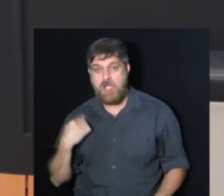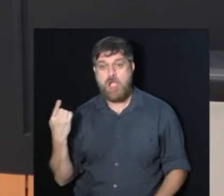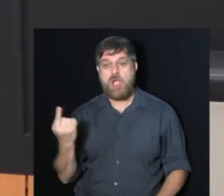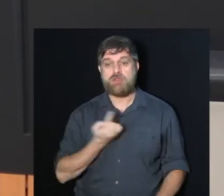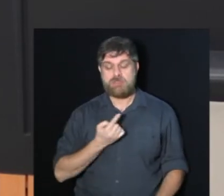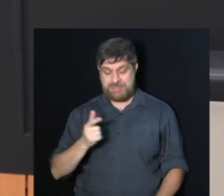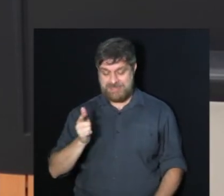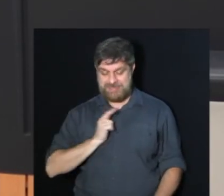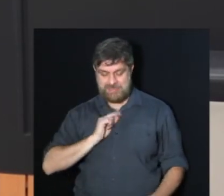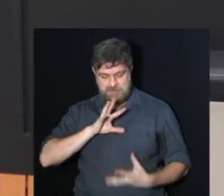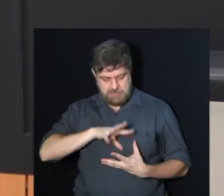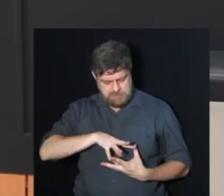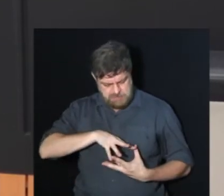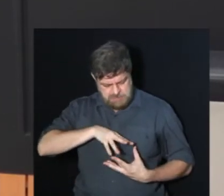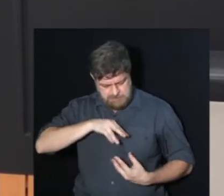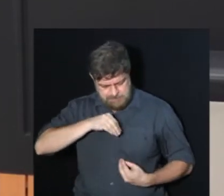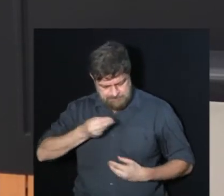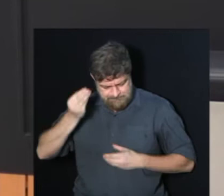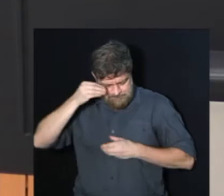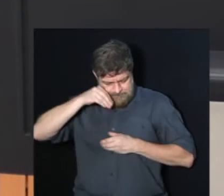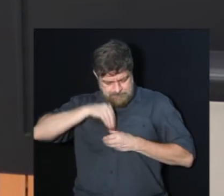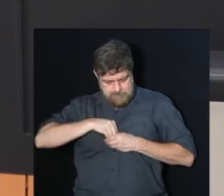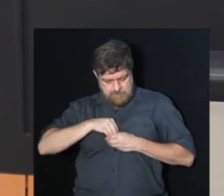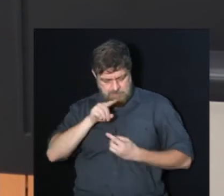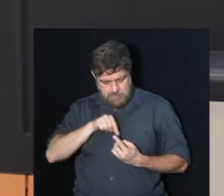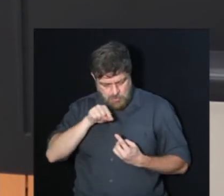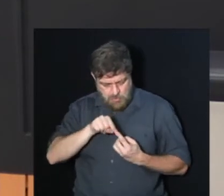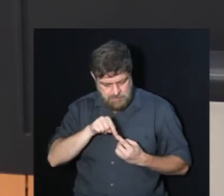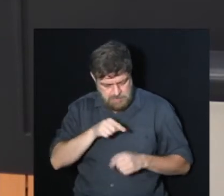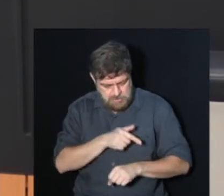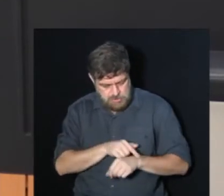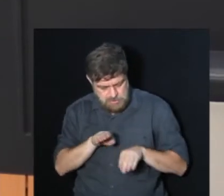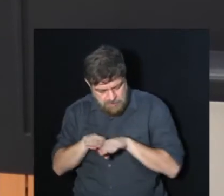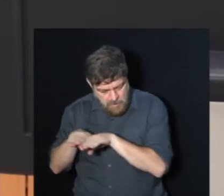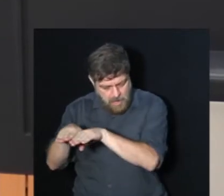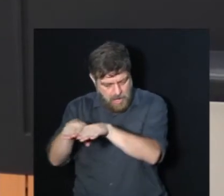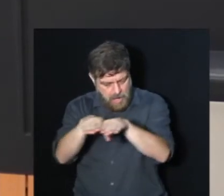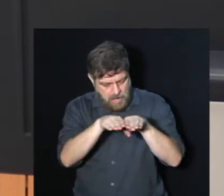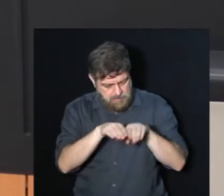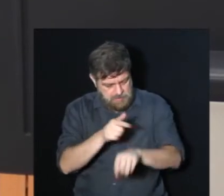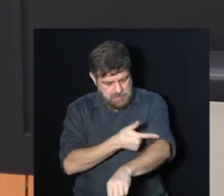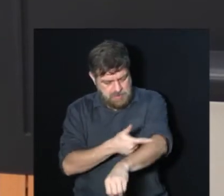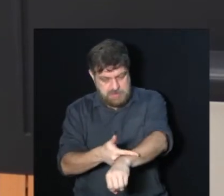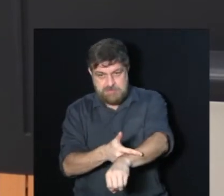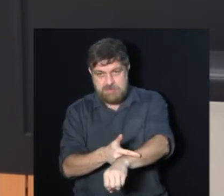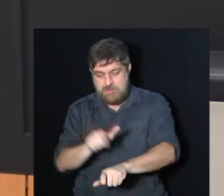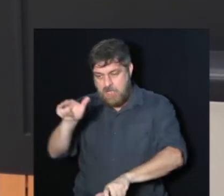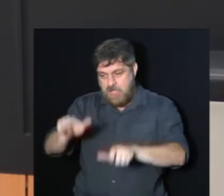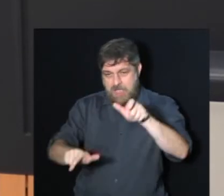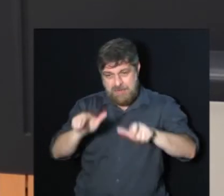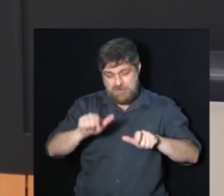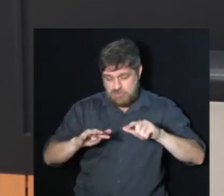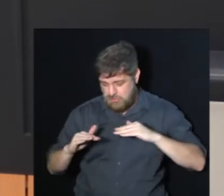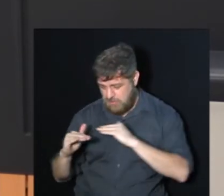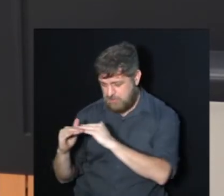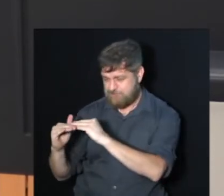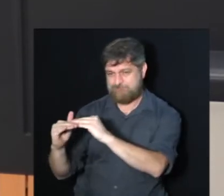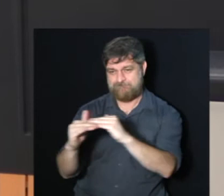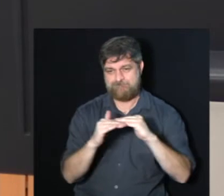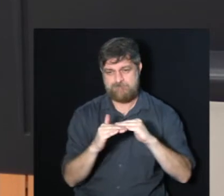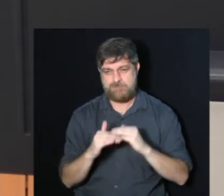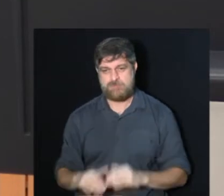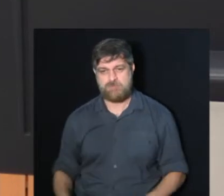que buscam a igualdade, o respeito e a harmonia entre os iguais. É um